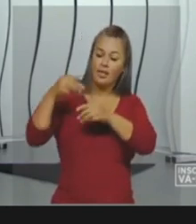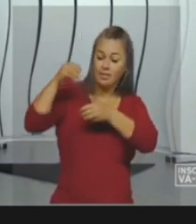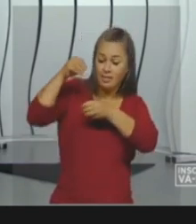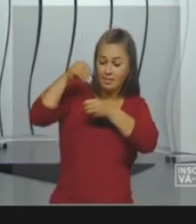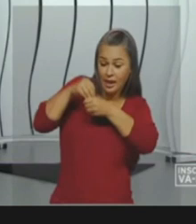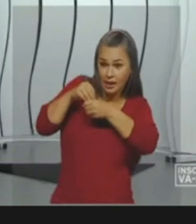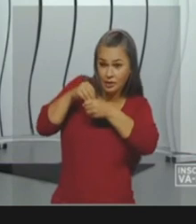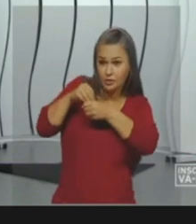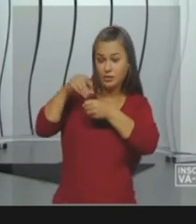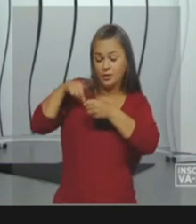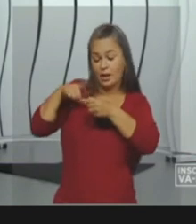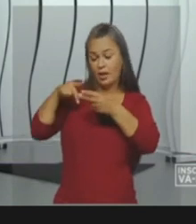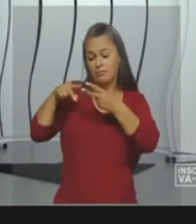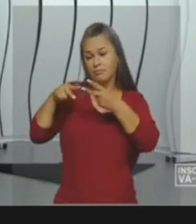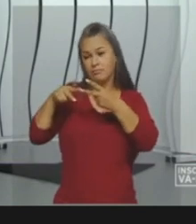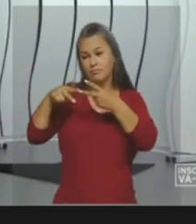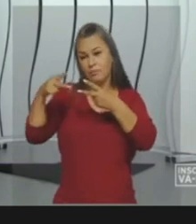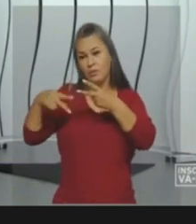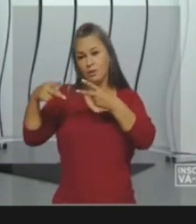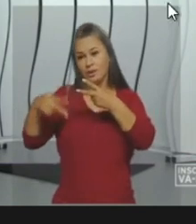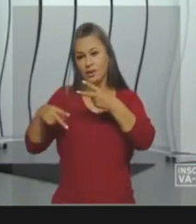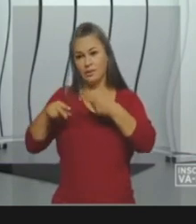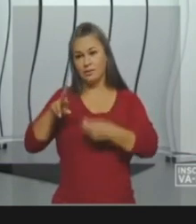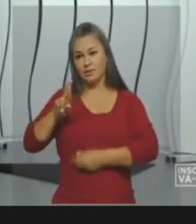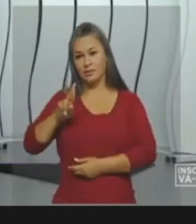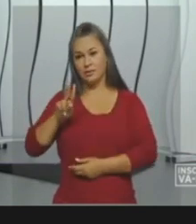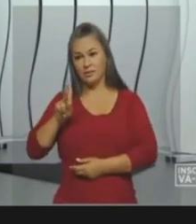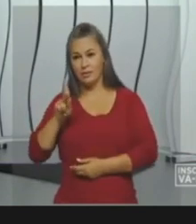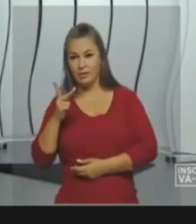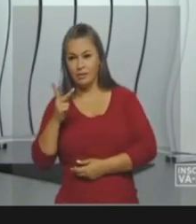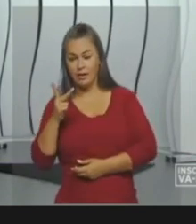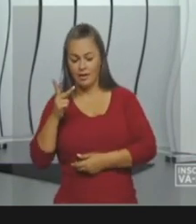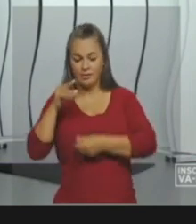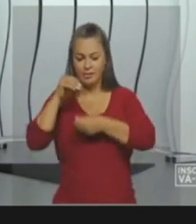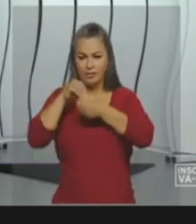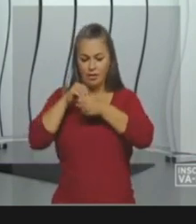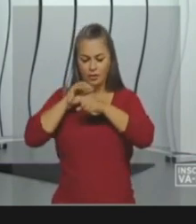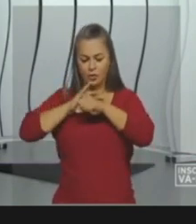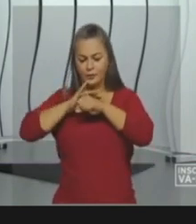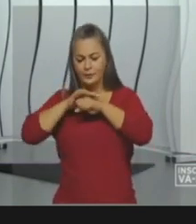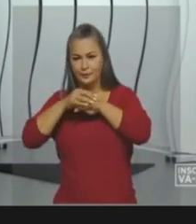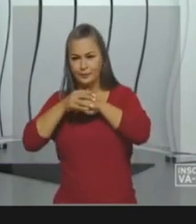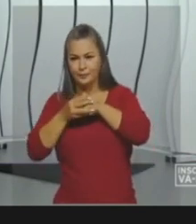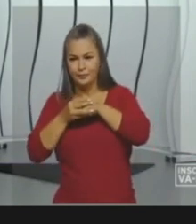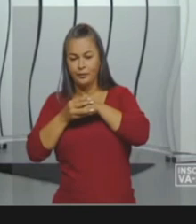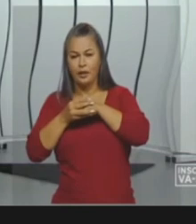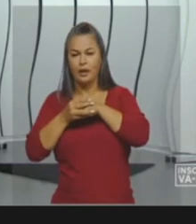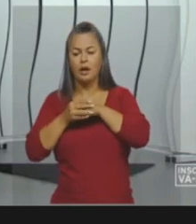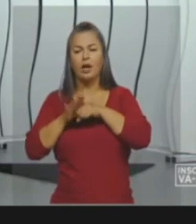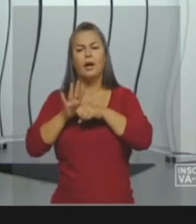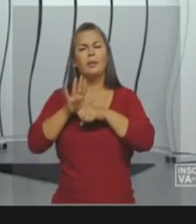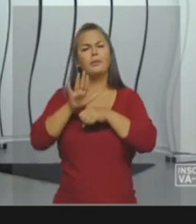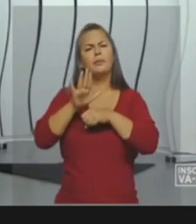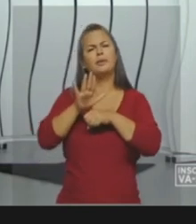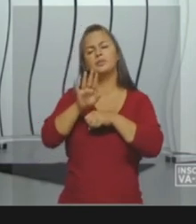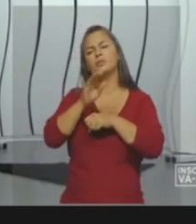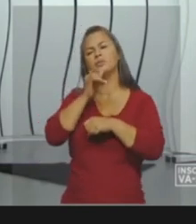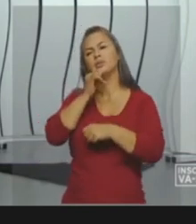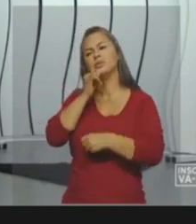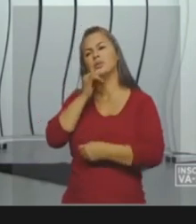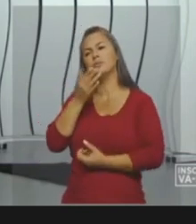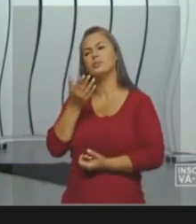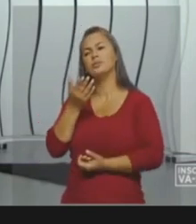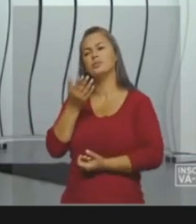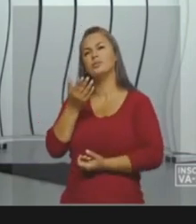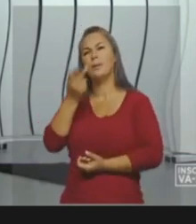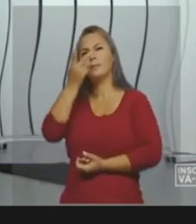proteína, ela tem o fator RH na sua hemácia. E a pessoa que é RH negativo, né? Tipo, eu sou A negativo,